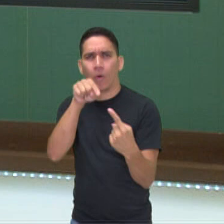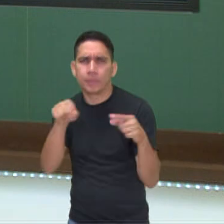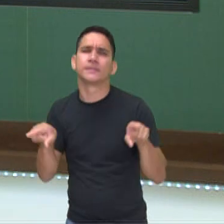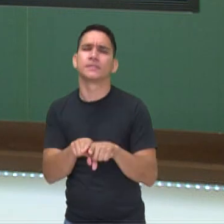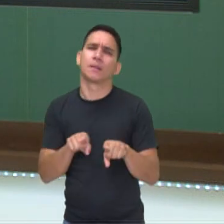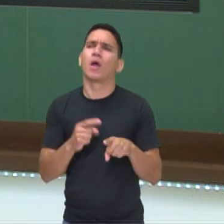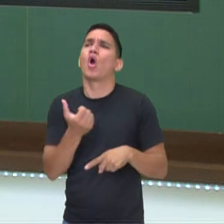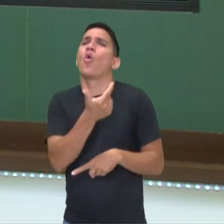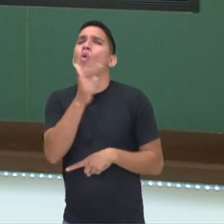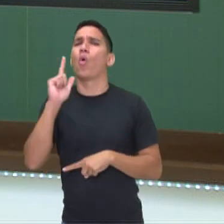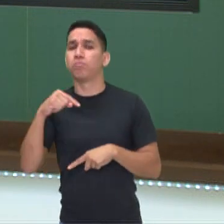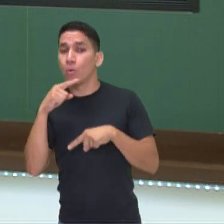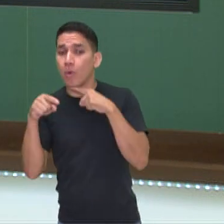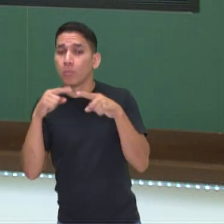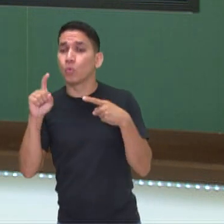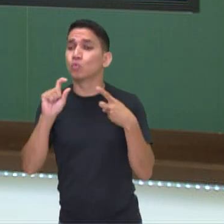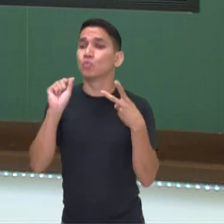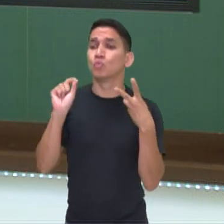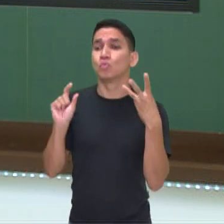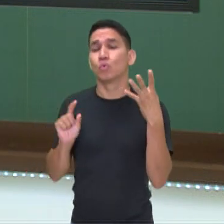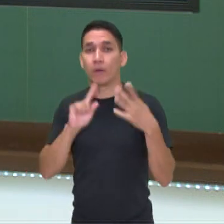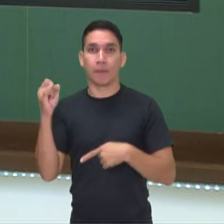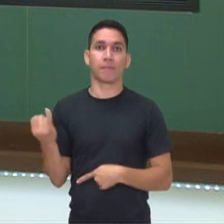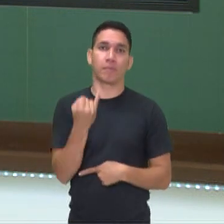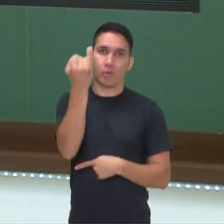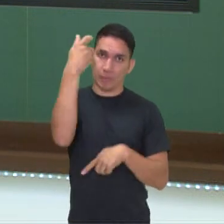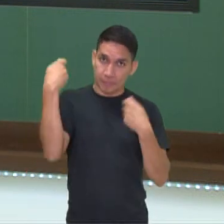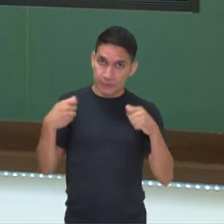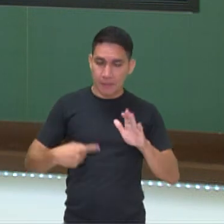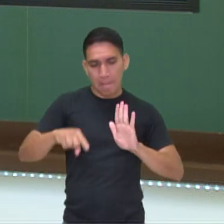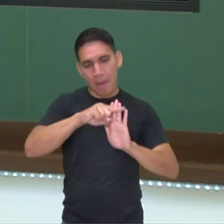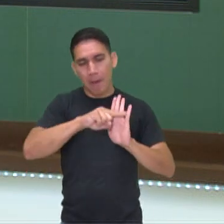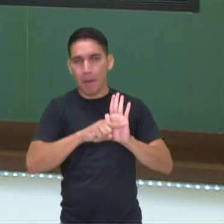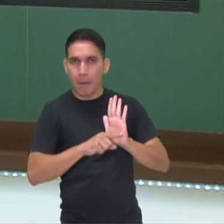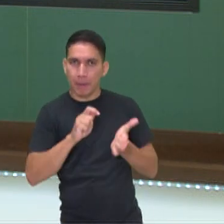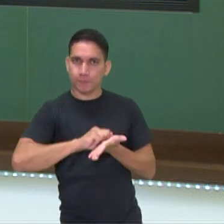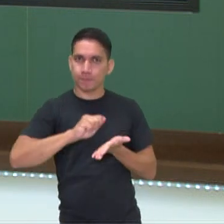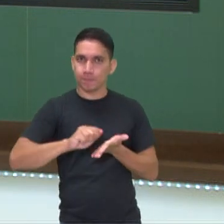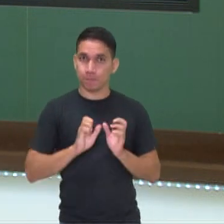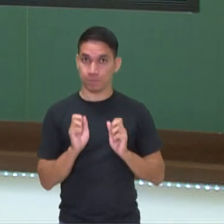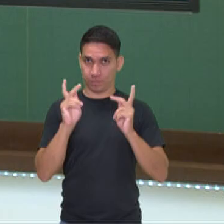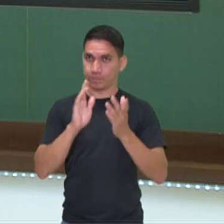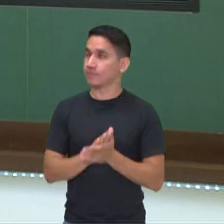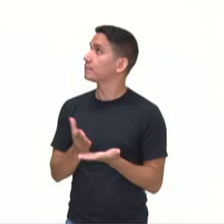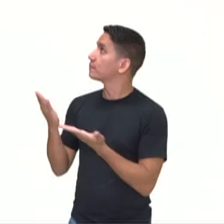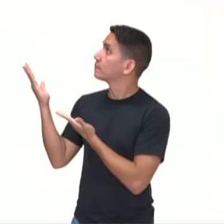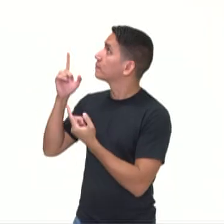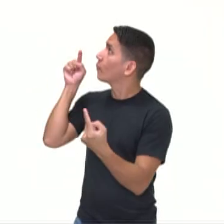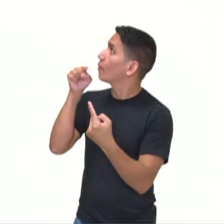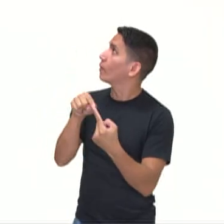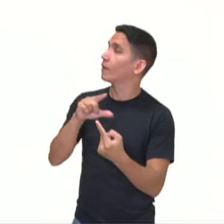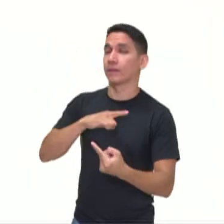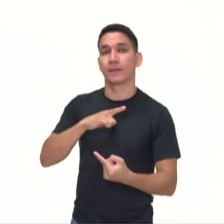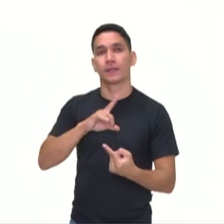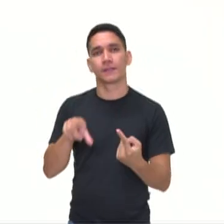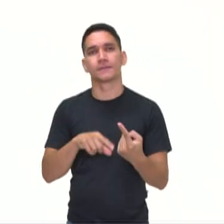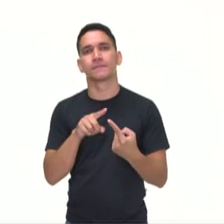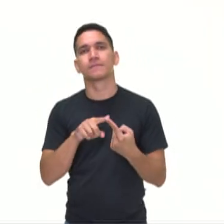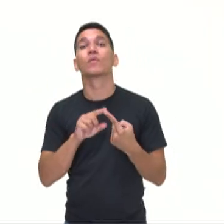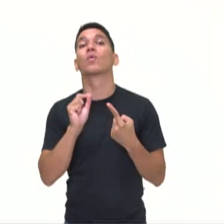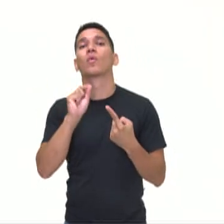eventuais questões que você achar importantes de serem pontuadas aí no seu caderno. Então, conferindo aqui na tela os objetivos, nós